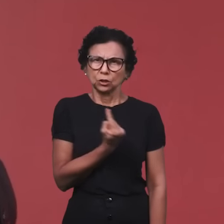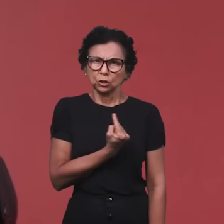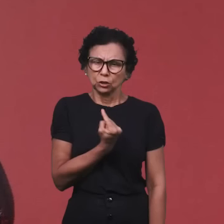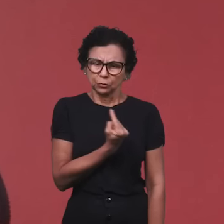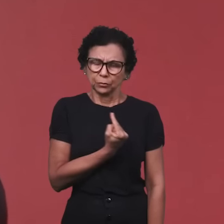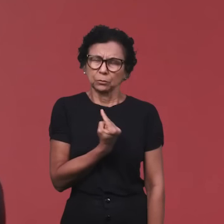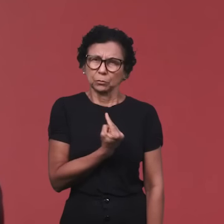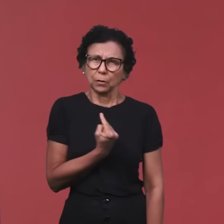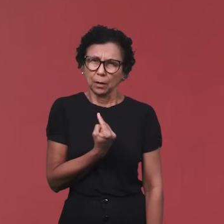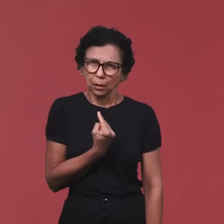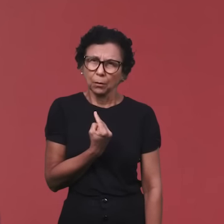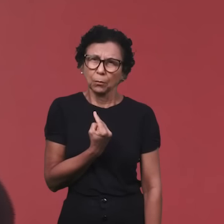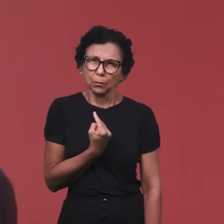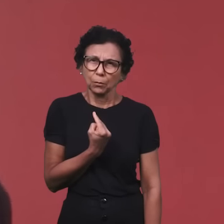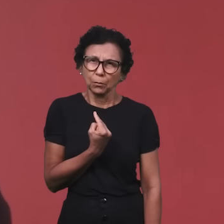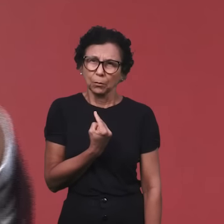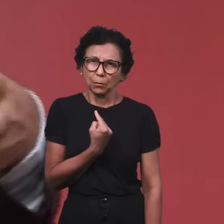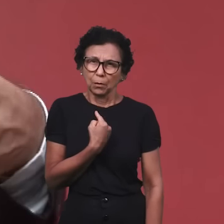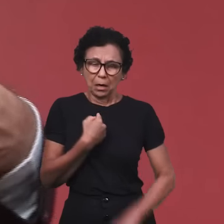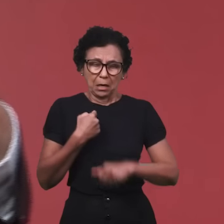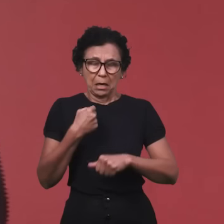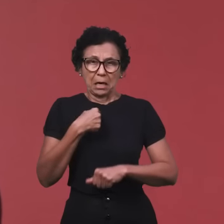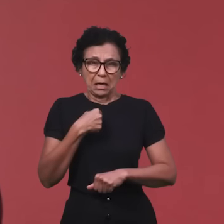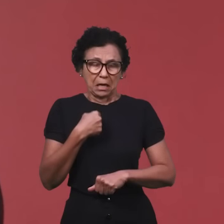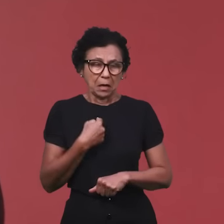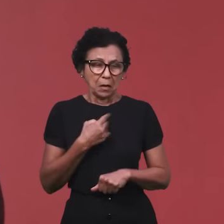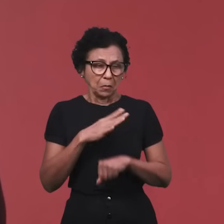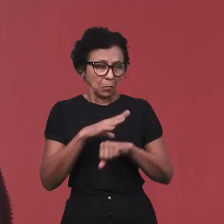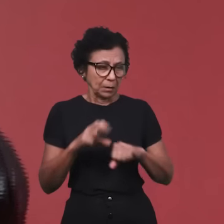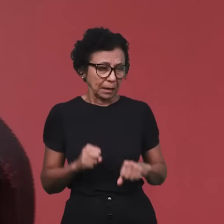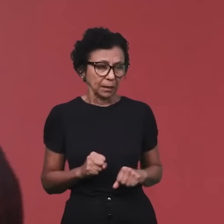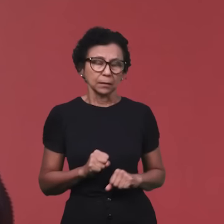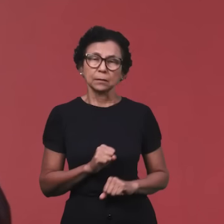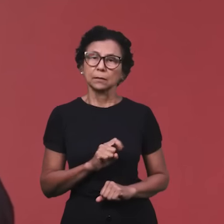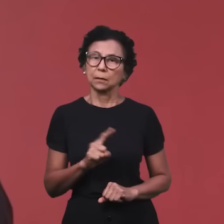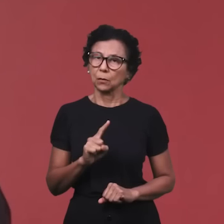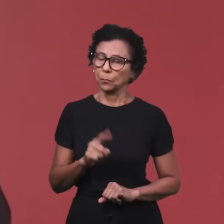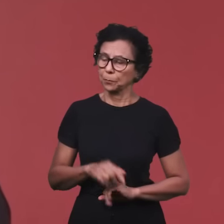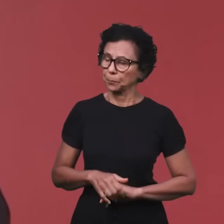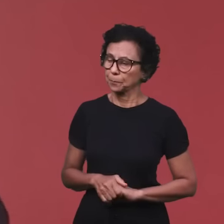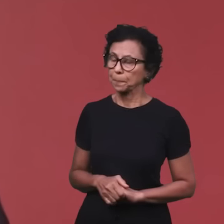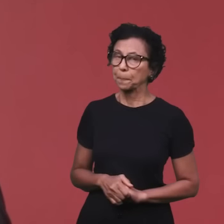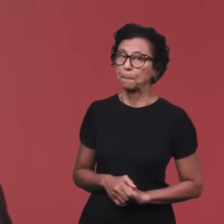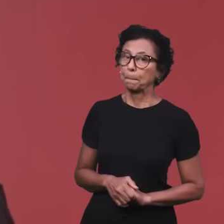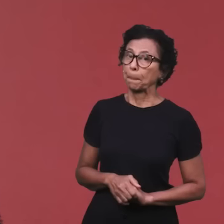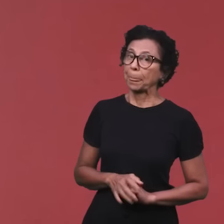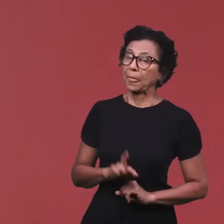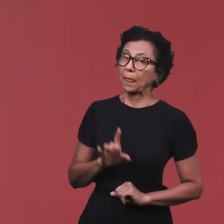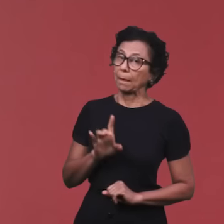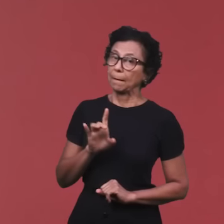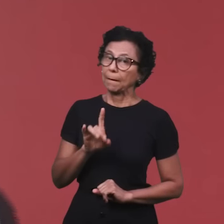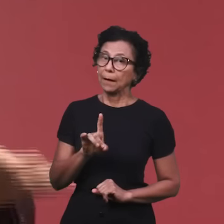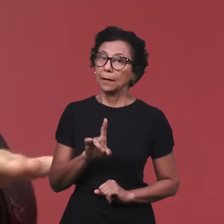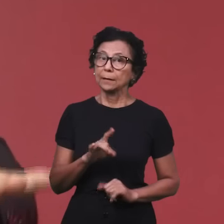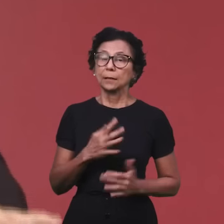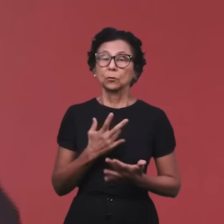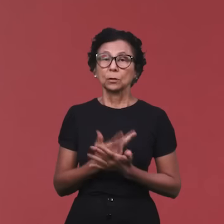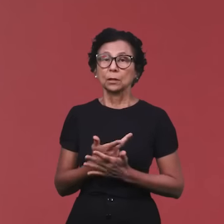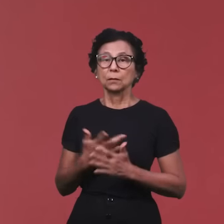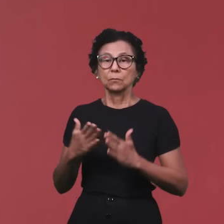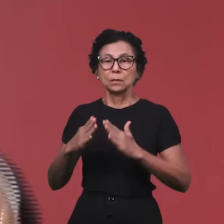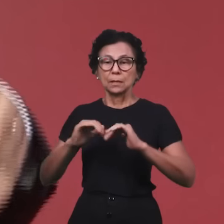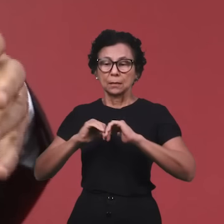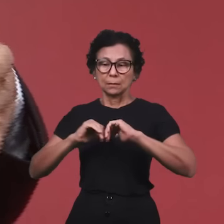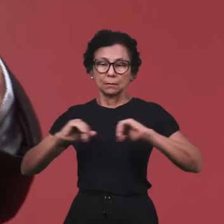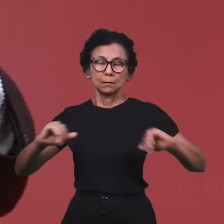dizer, eu não fui para a página, não, você se saiu, você estava comigo, mas você saiu de mim, você foi para fora. Aí você se desloca